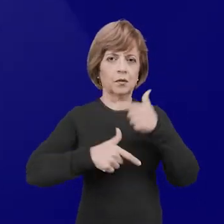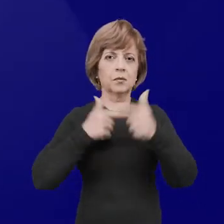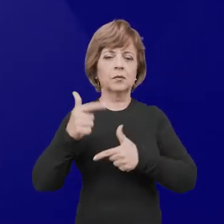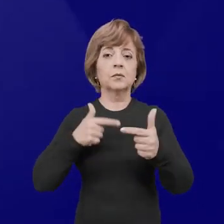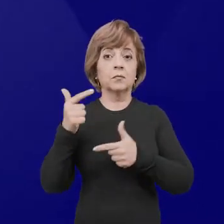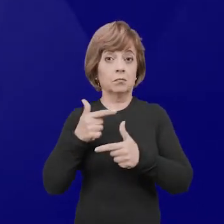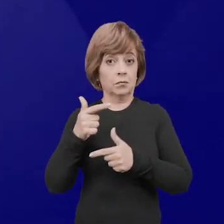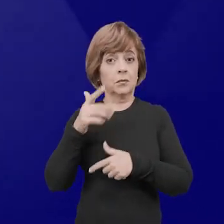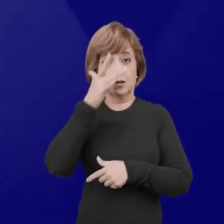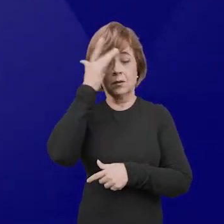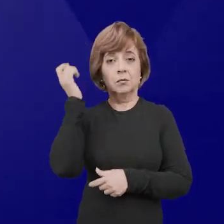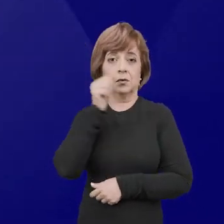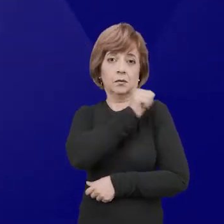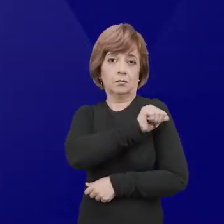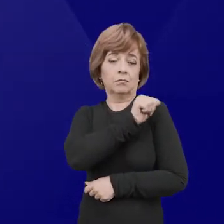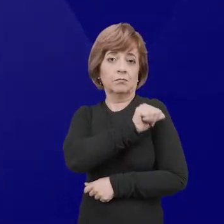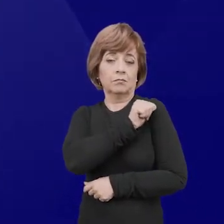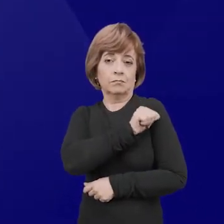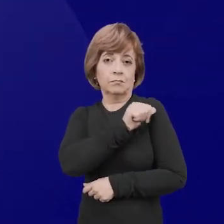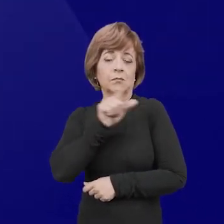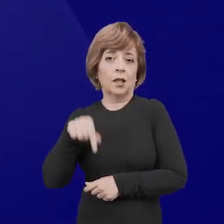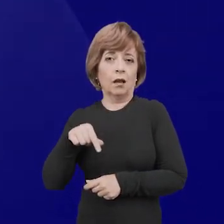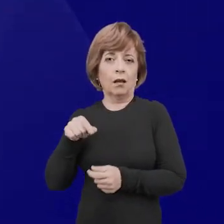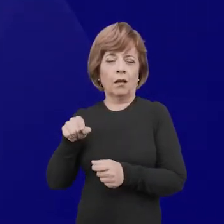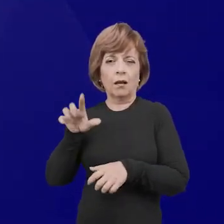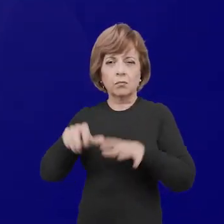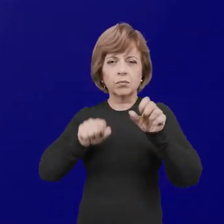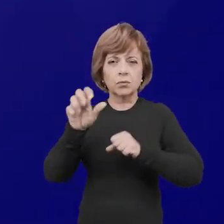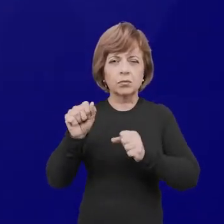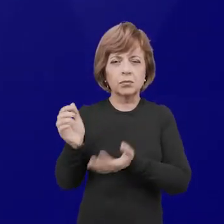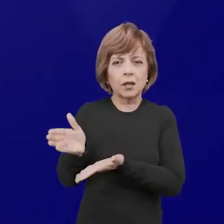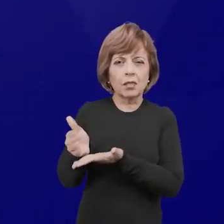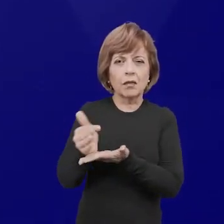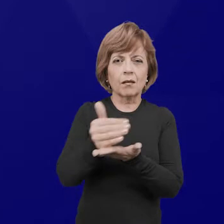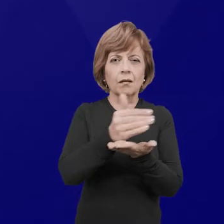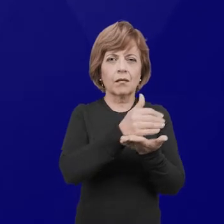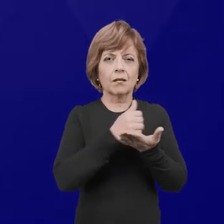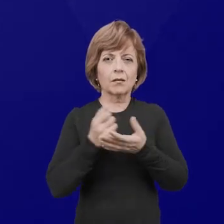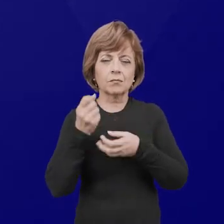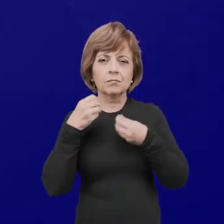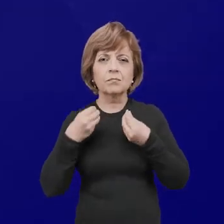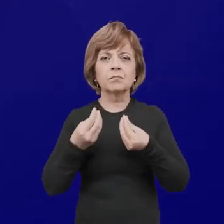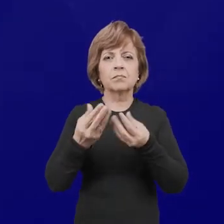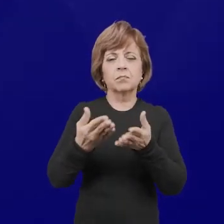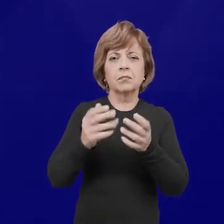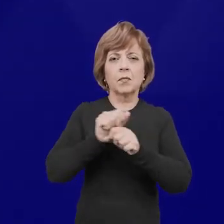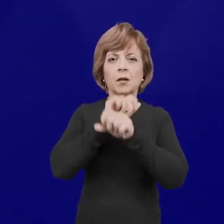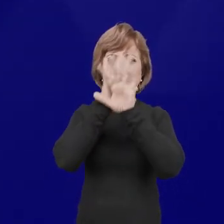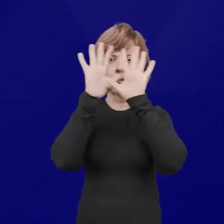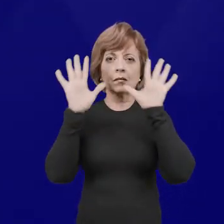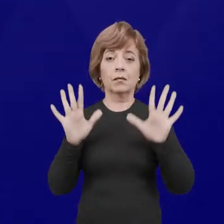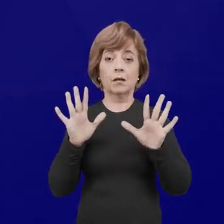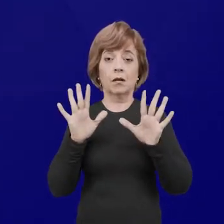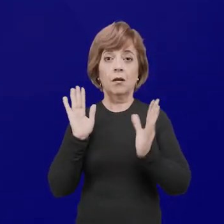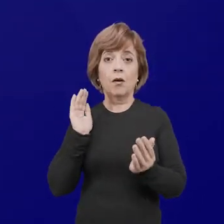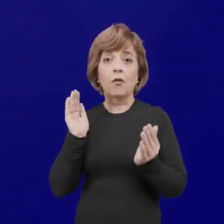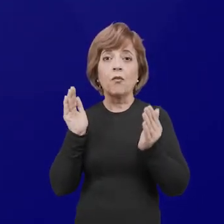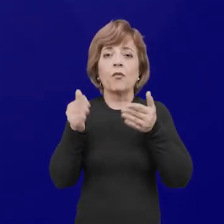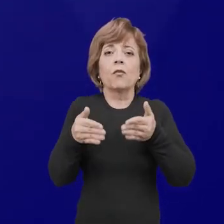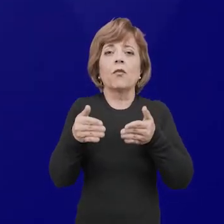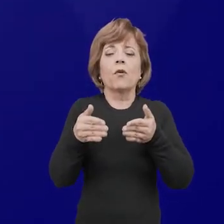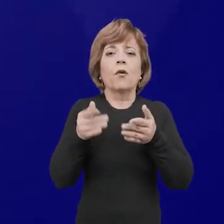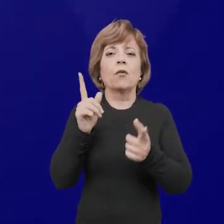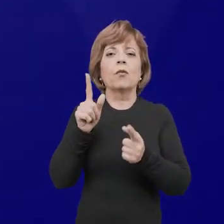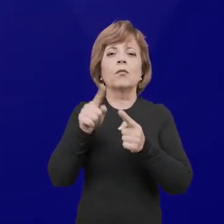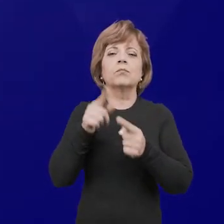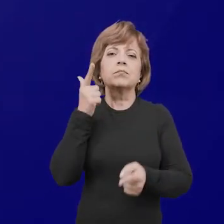o que a gente faz é usar a ciência de dados para buscar incentivar uma atuação institucional resolutiva e transparente, focada em atingir